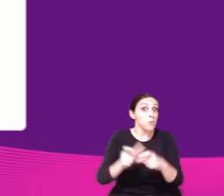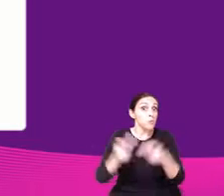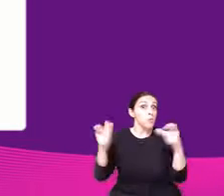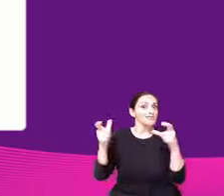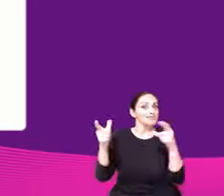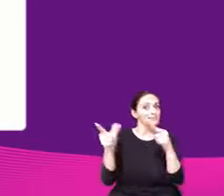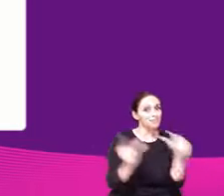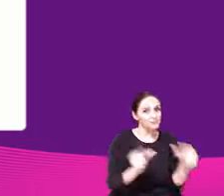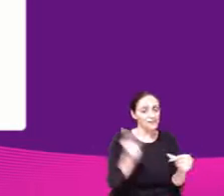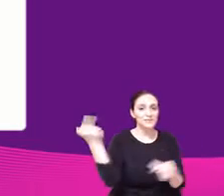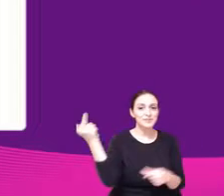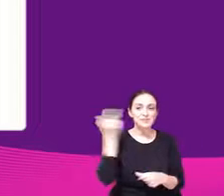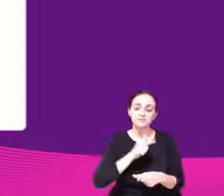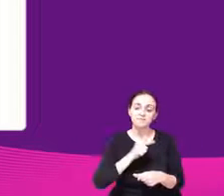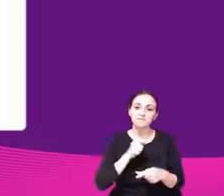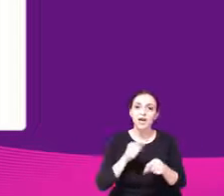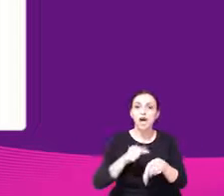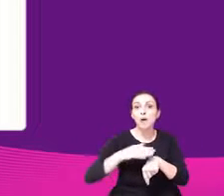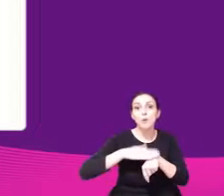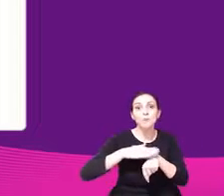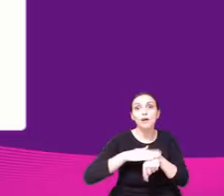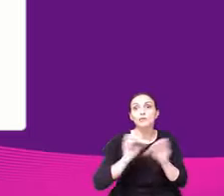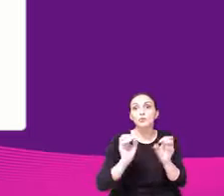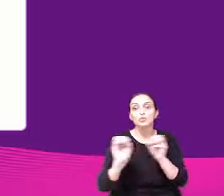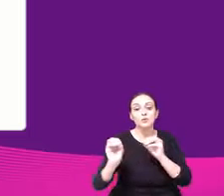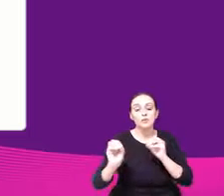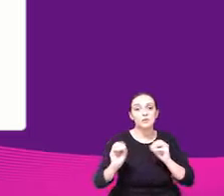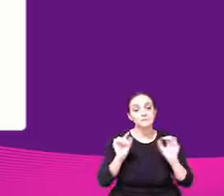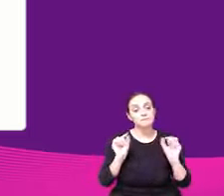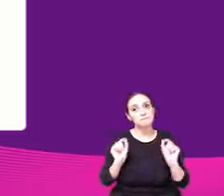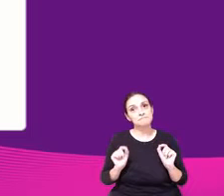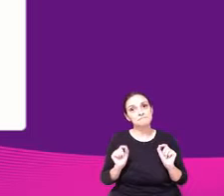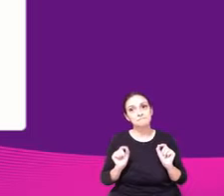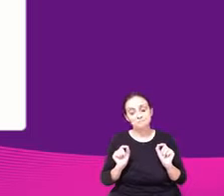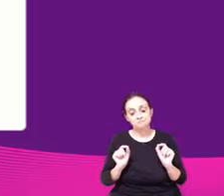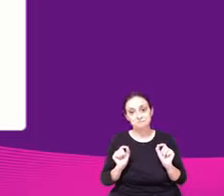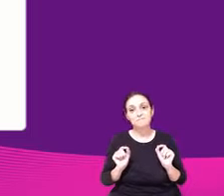E que em nenhum momento a gente